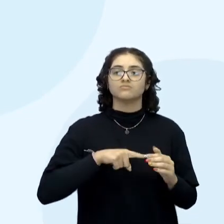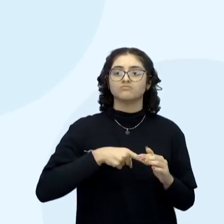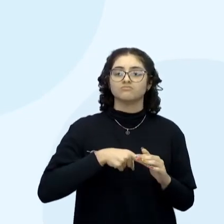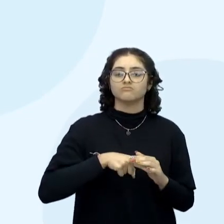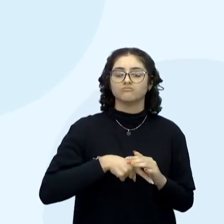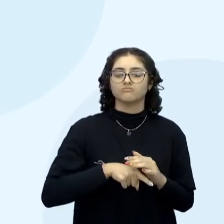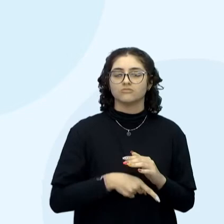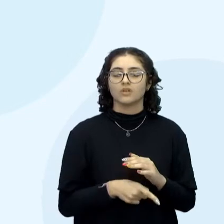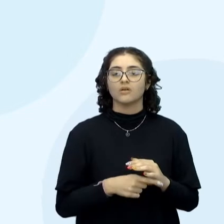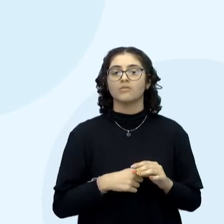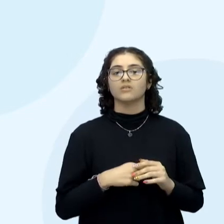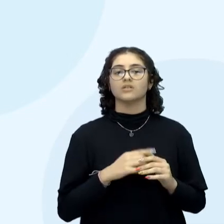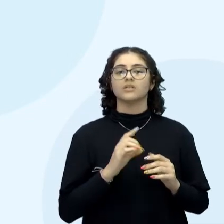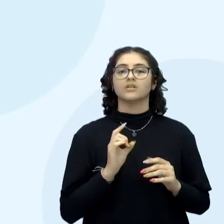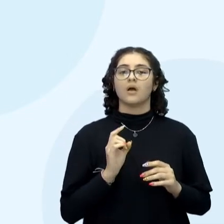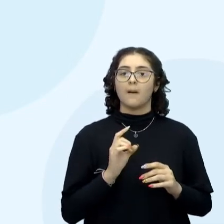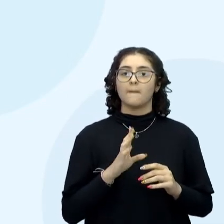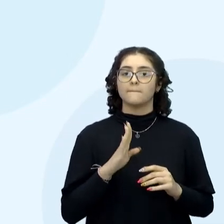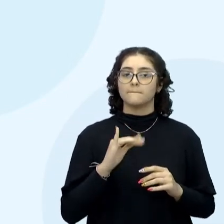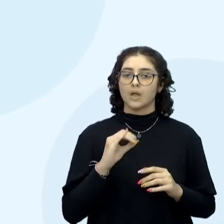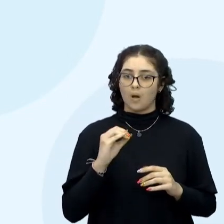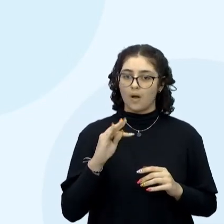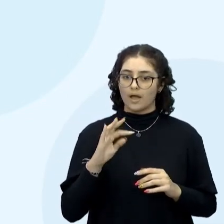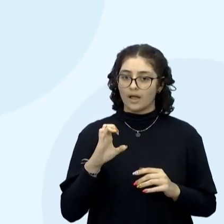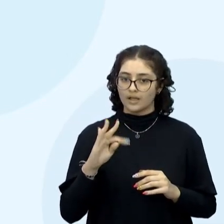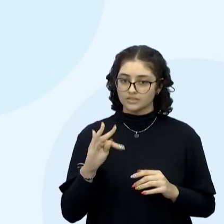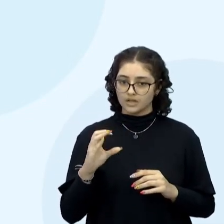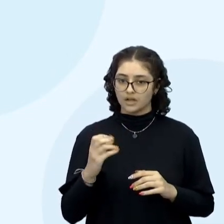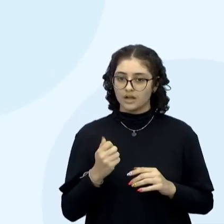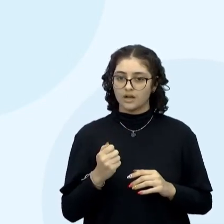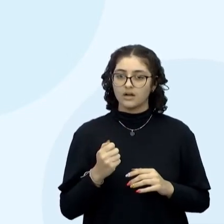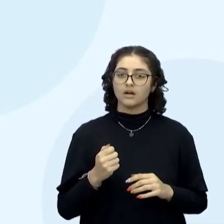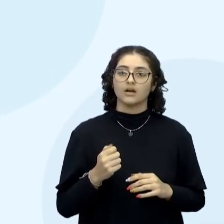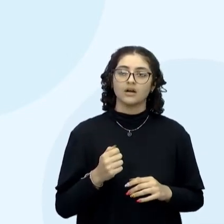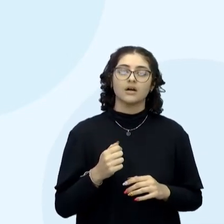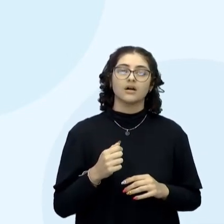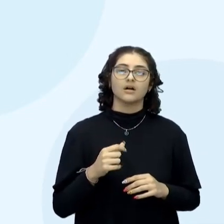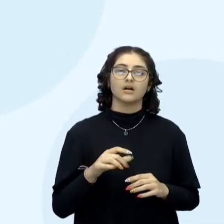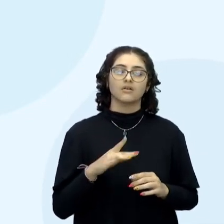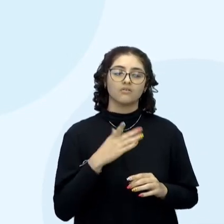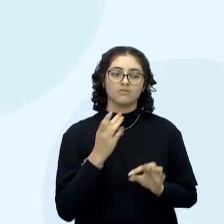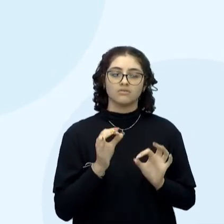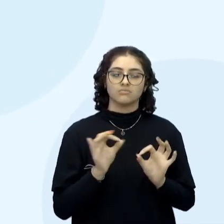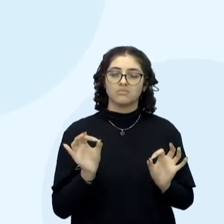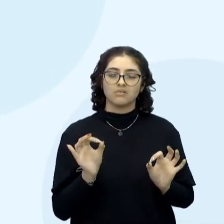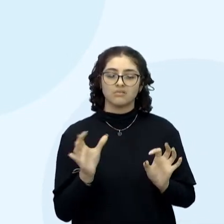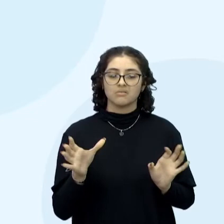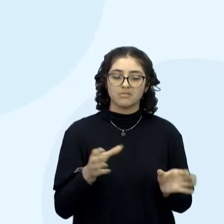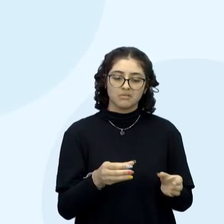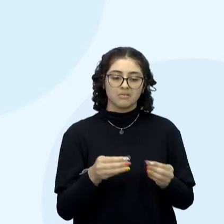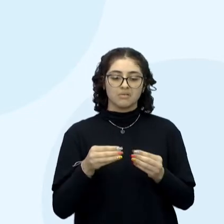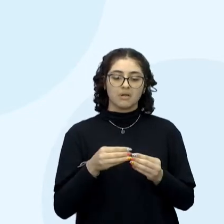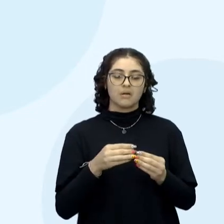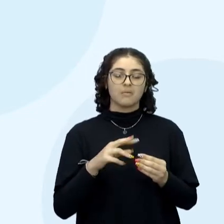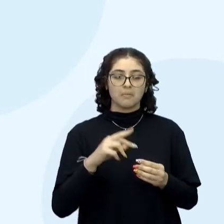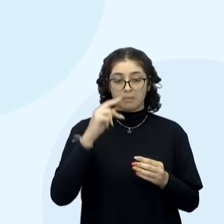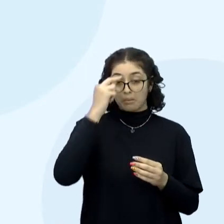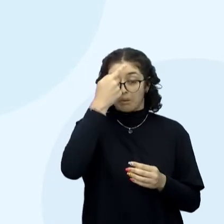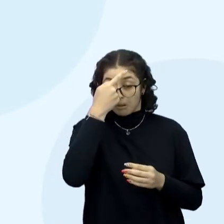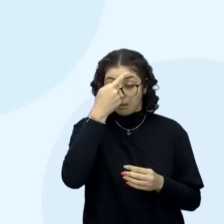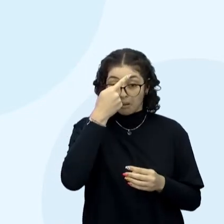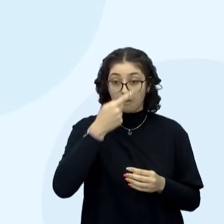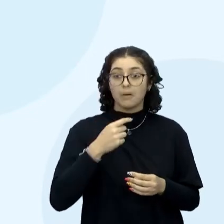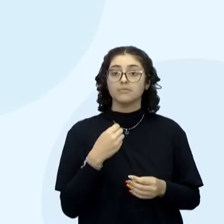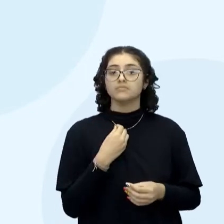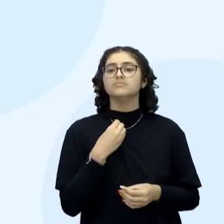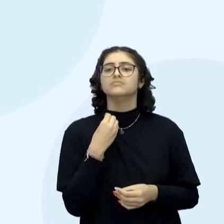uma bioética que, além de proteger os seres humanos da sua pura e simples utilização instrumental perversa,